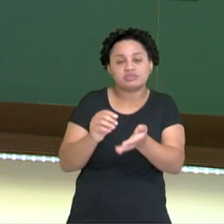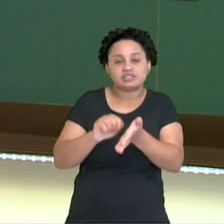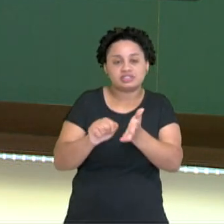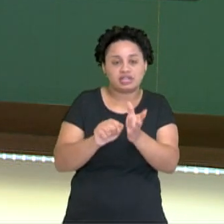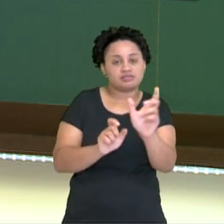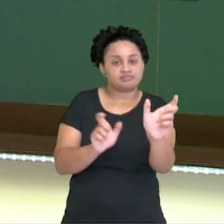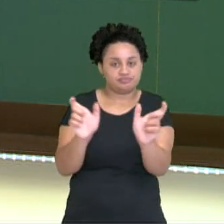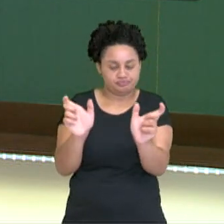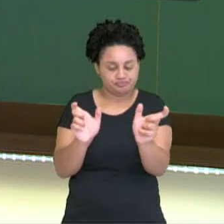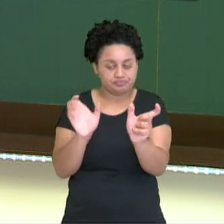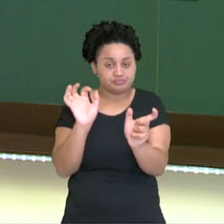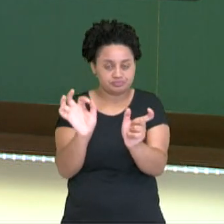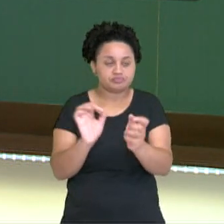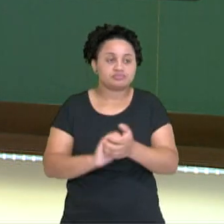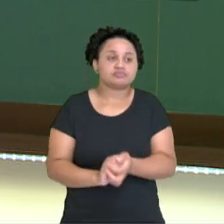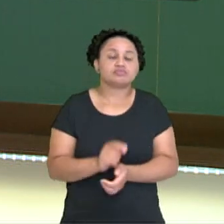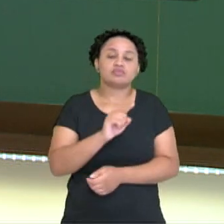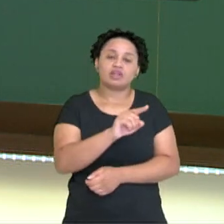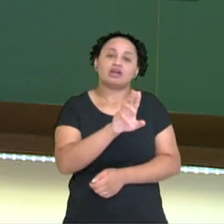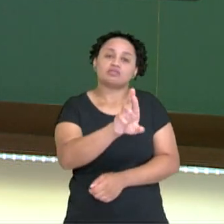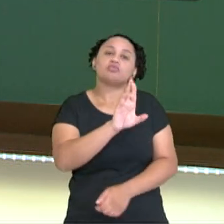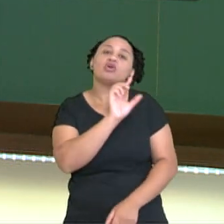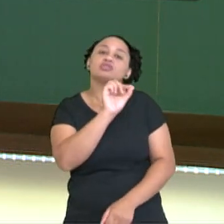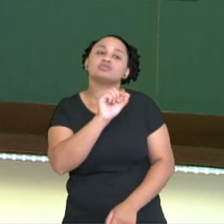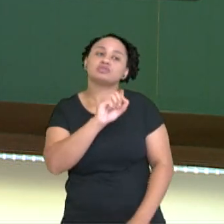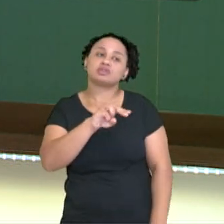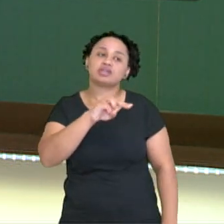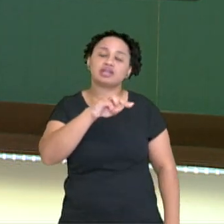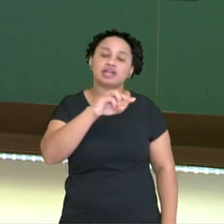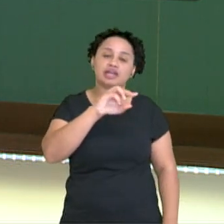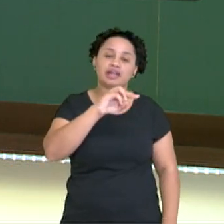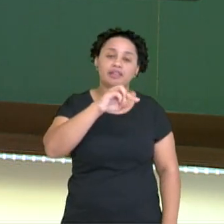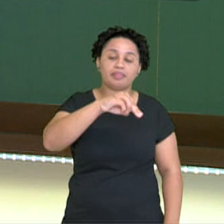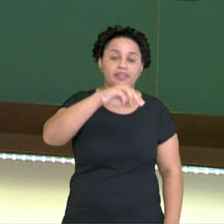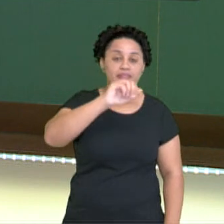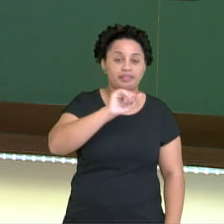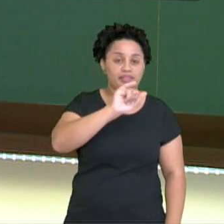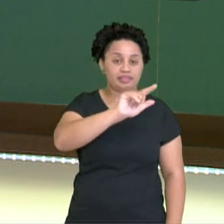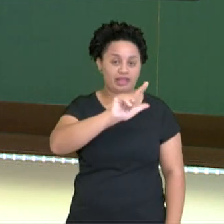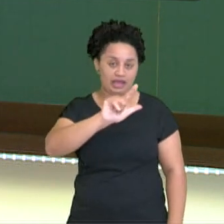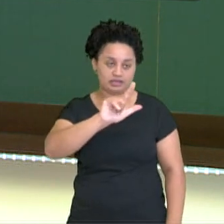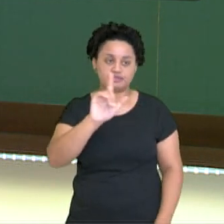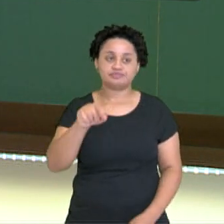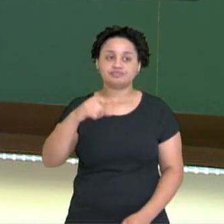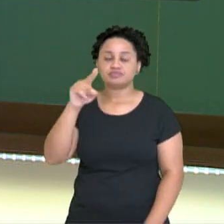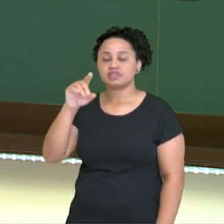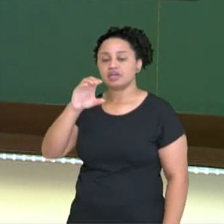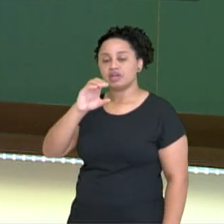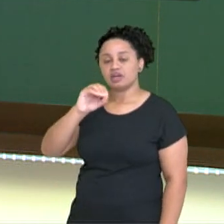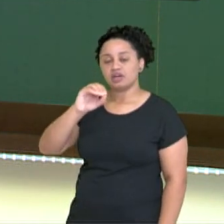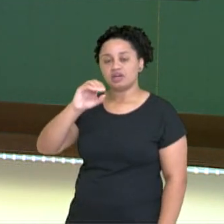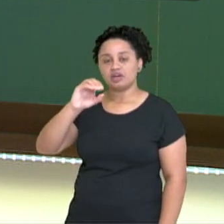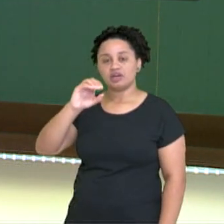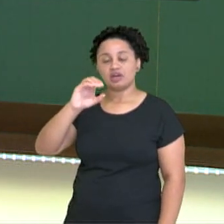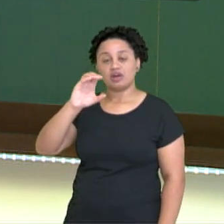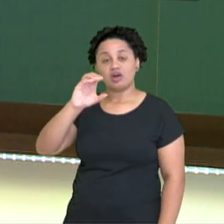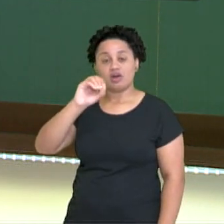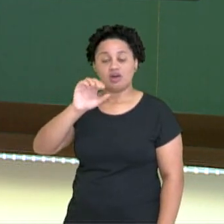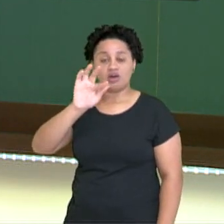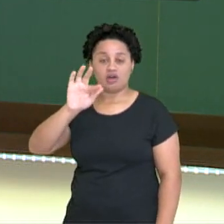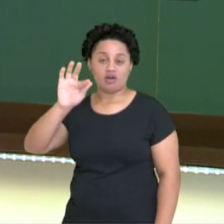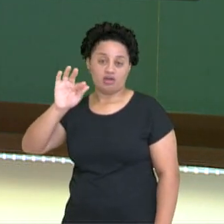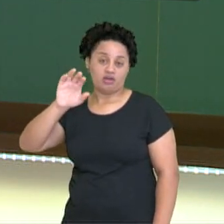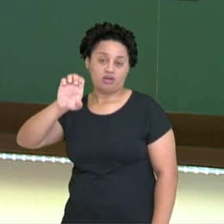prego e mesinha de centro. Então nós temos a palavra nail, prego, e coffee table, que significa mesinha de